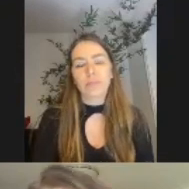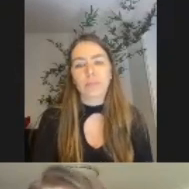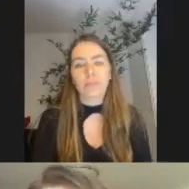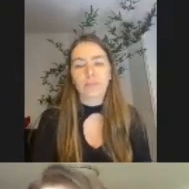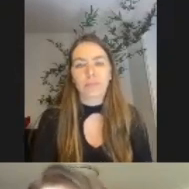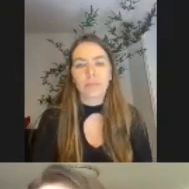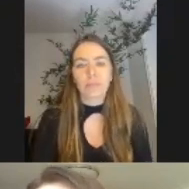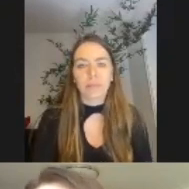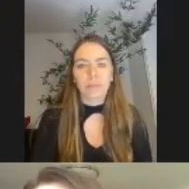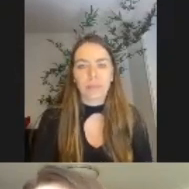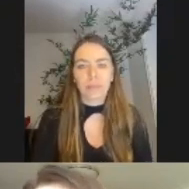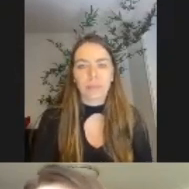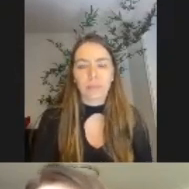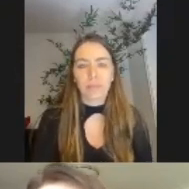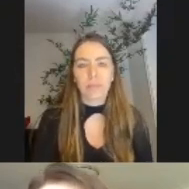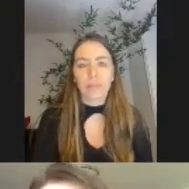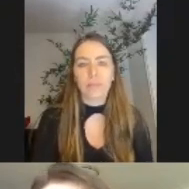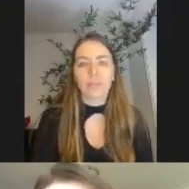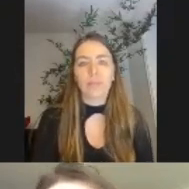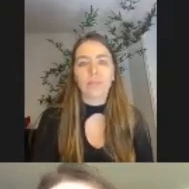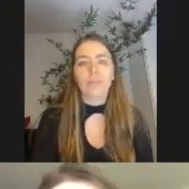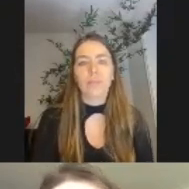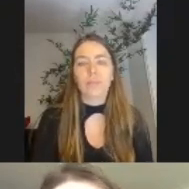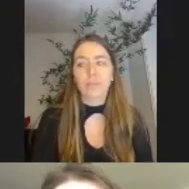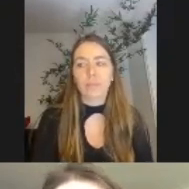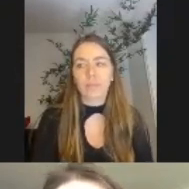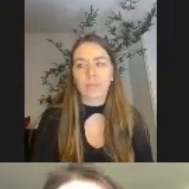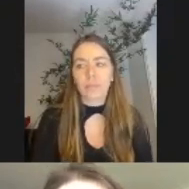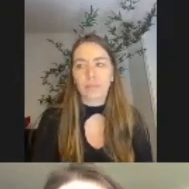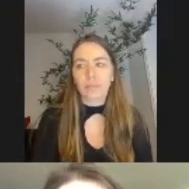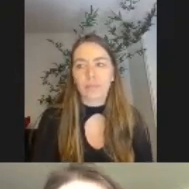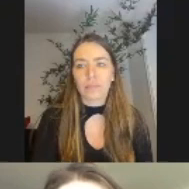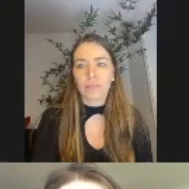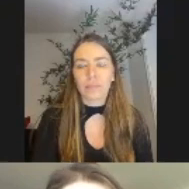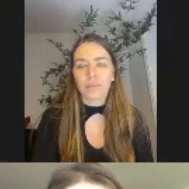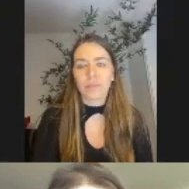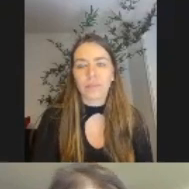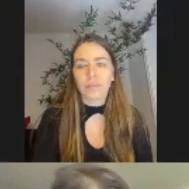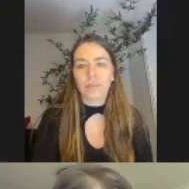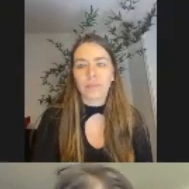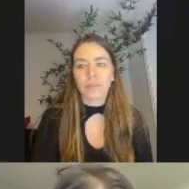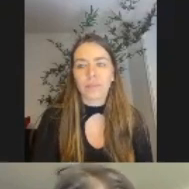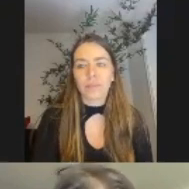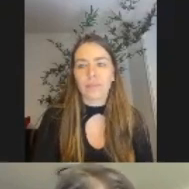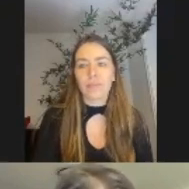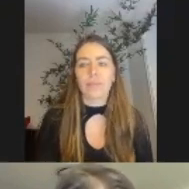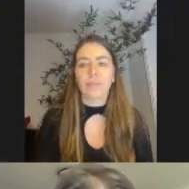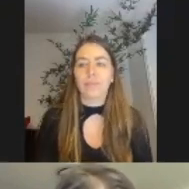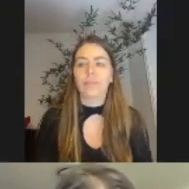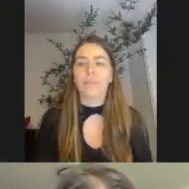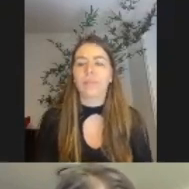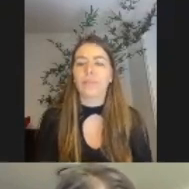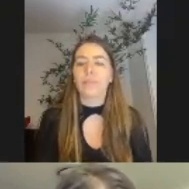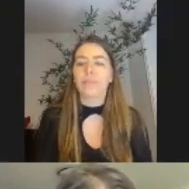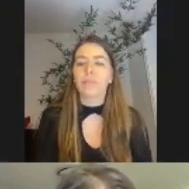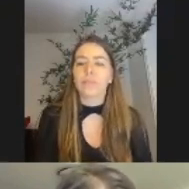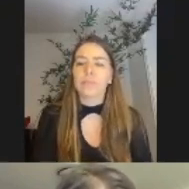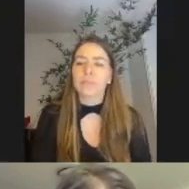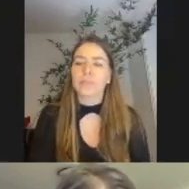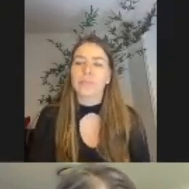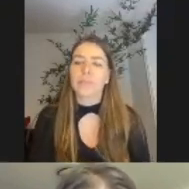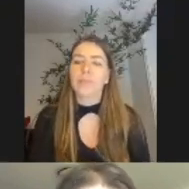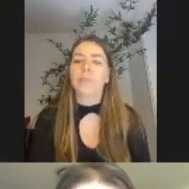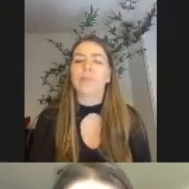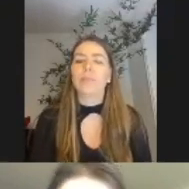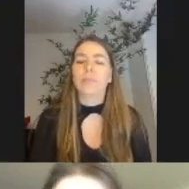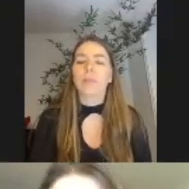carb, todos eles. A manteiga, o creme de leite, o azeite de oliva, castanhas e oleaginosas e